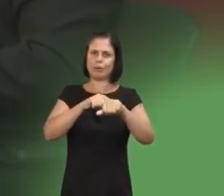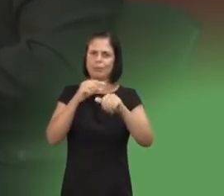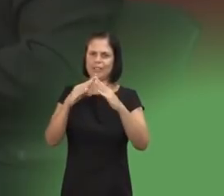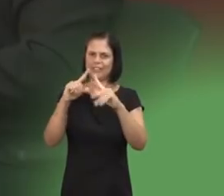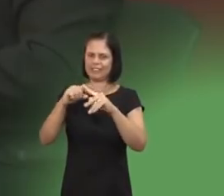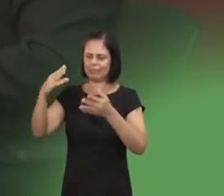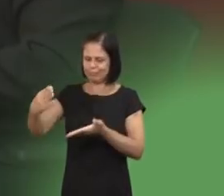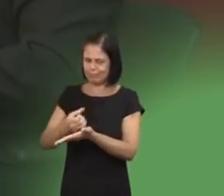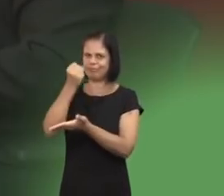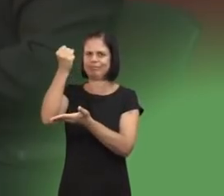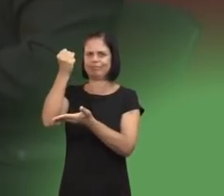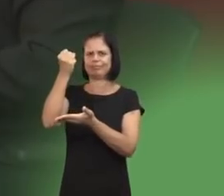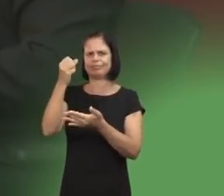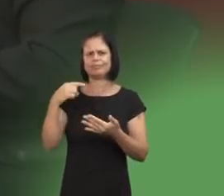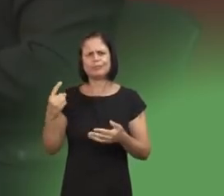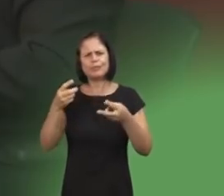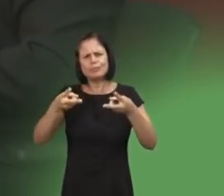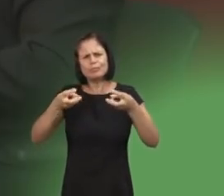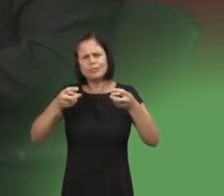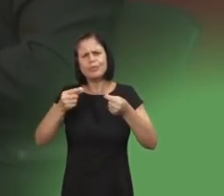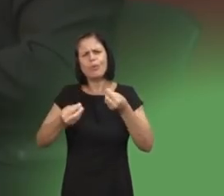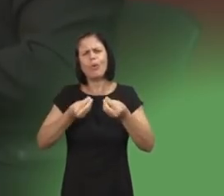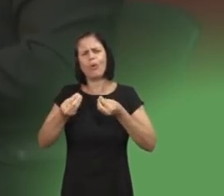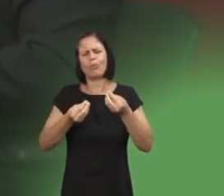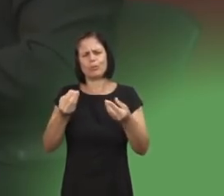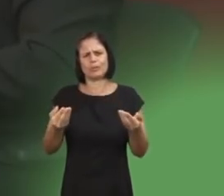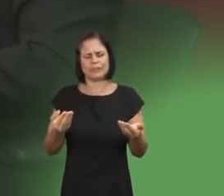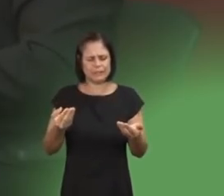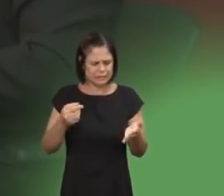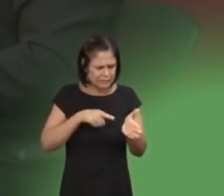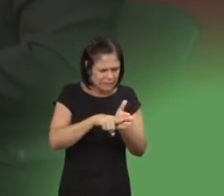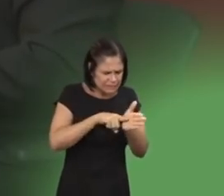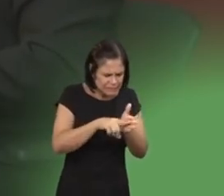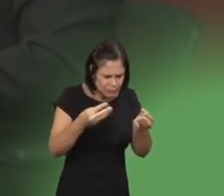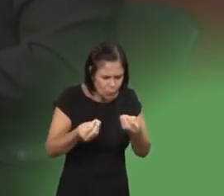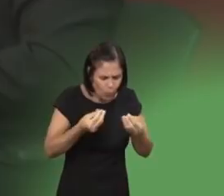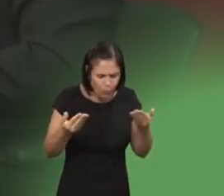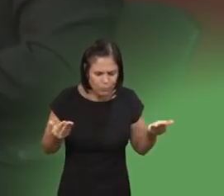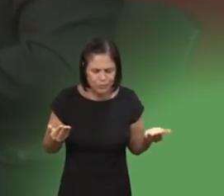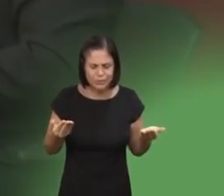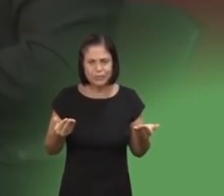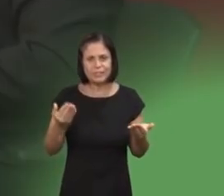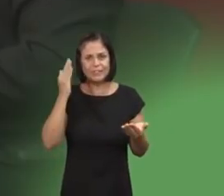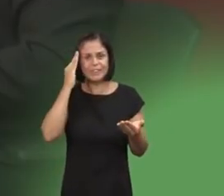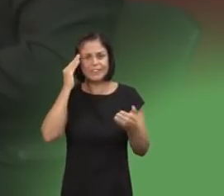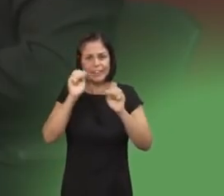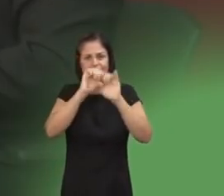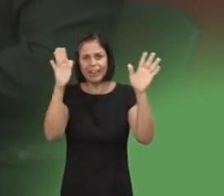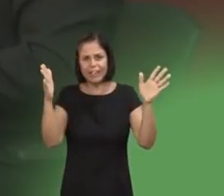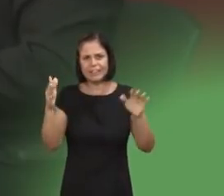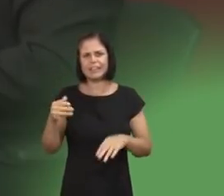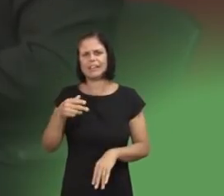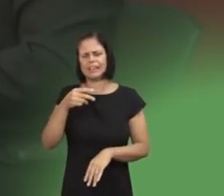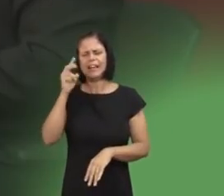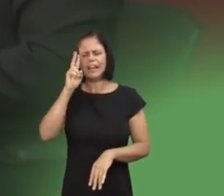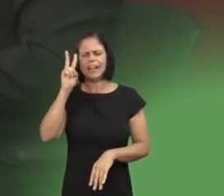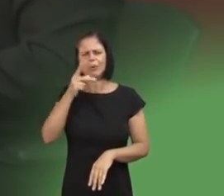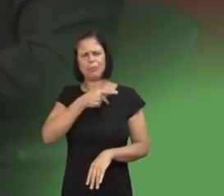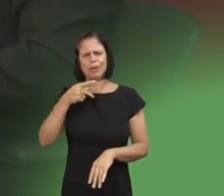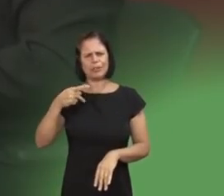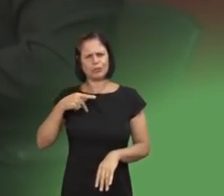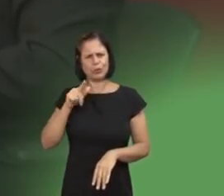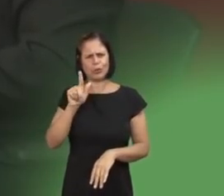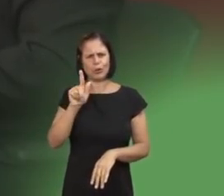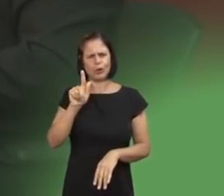arrebatada. Aí esse período agora, como é que nós identificamos isso? E agora eu gostaria de lembrar, né, que o pastor Gerson